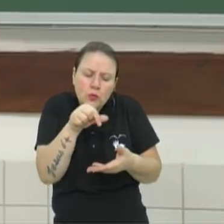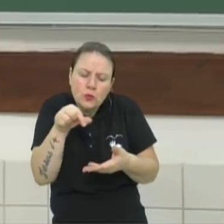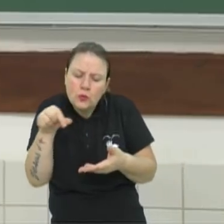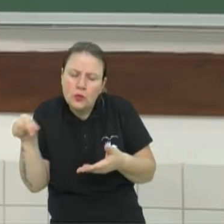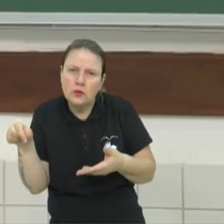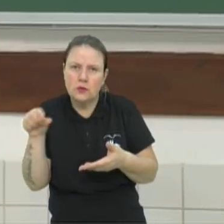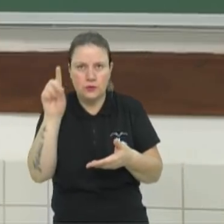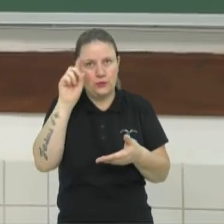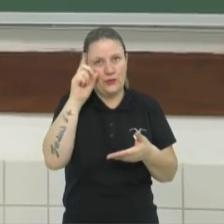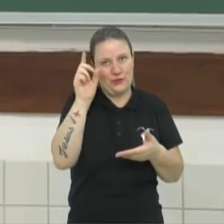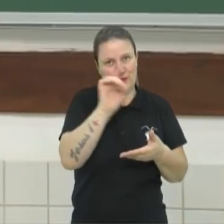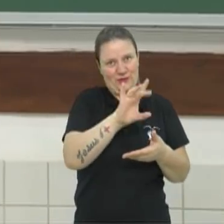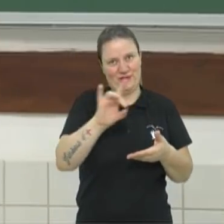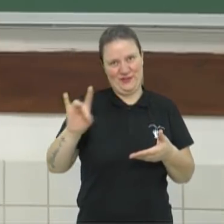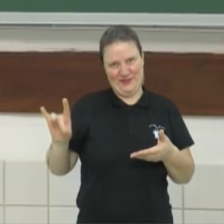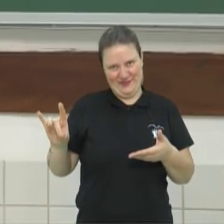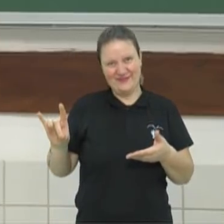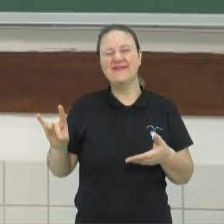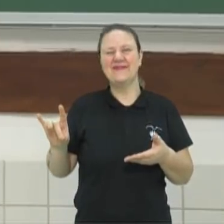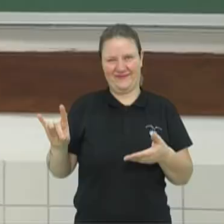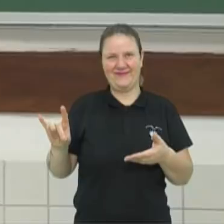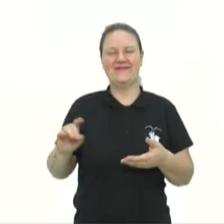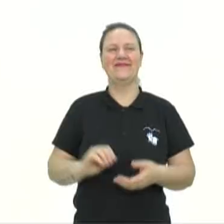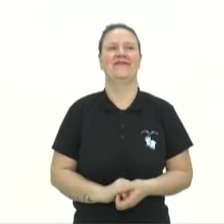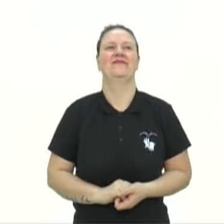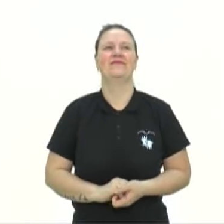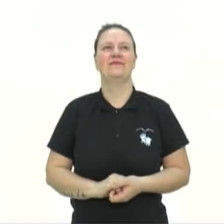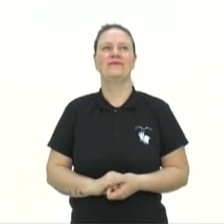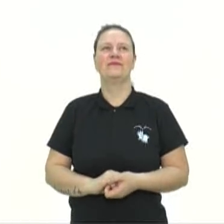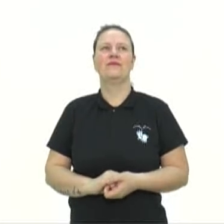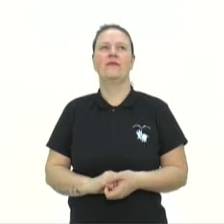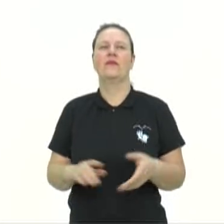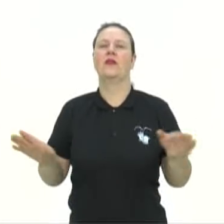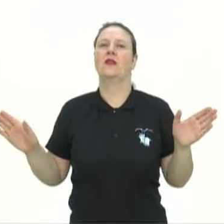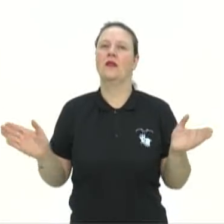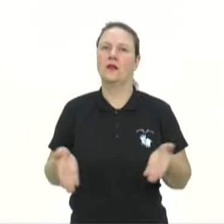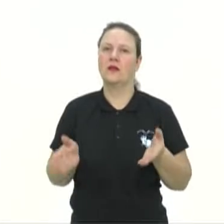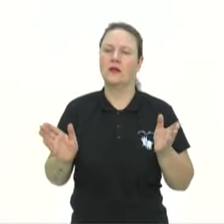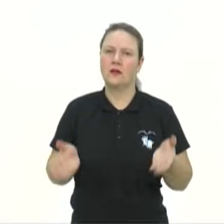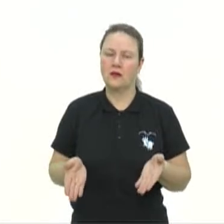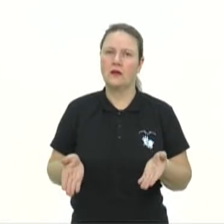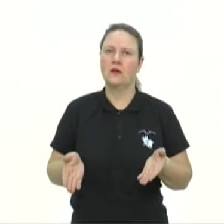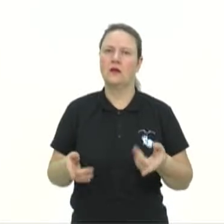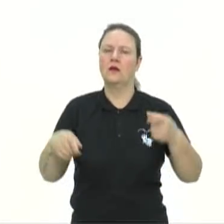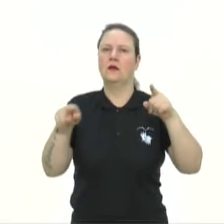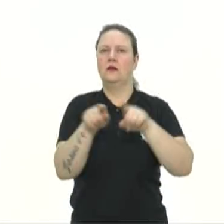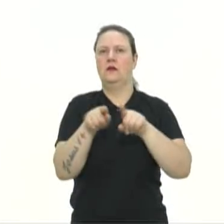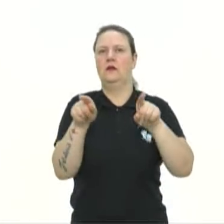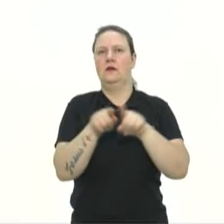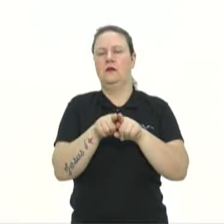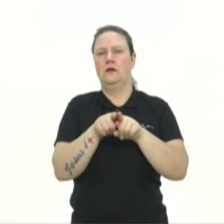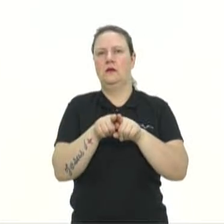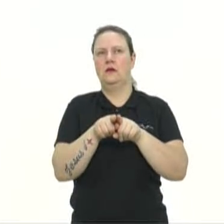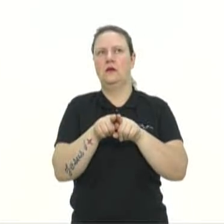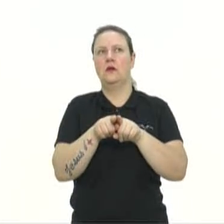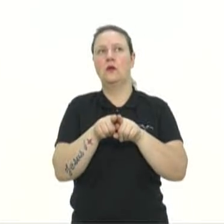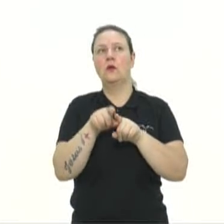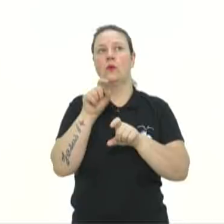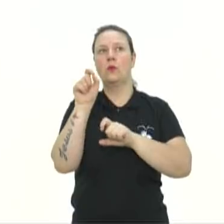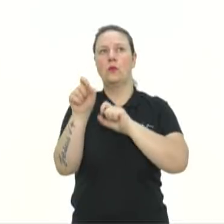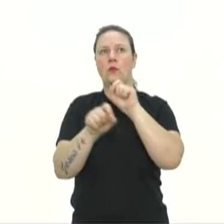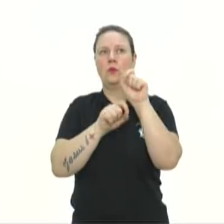você tem que fazer com moderação, ok? As conjunções que introduzem as concessivas são